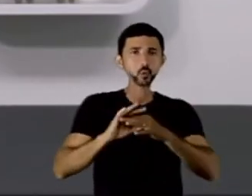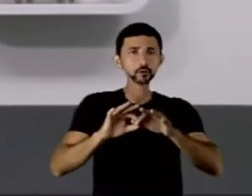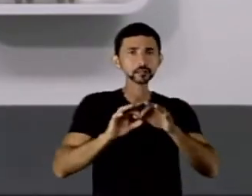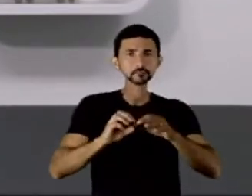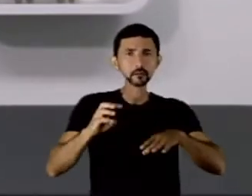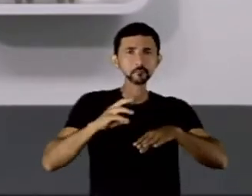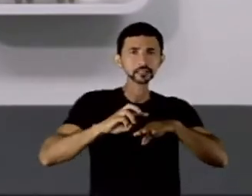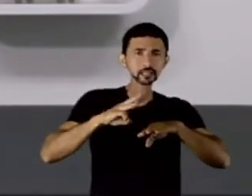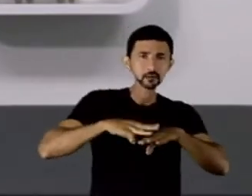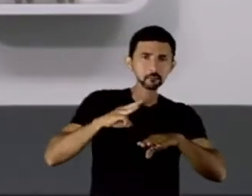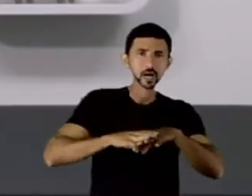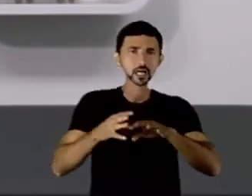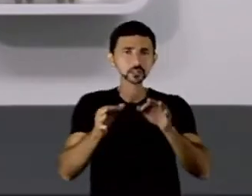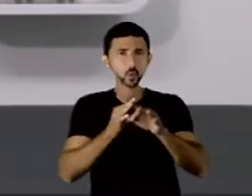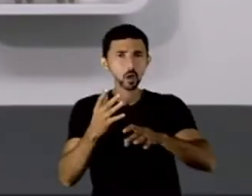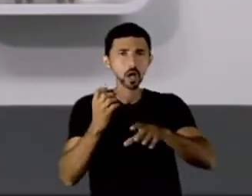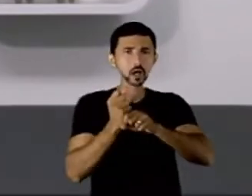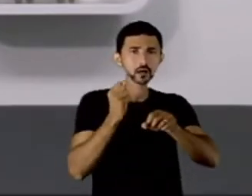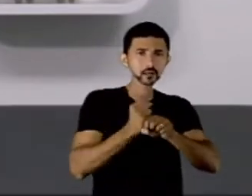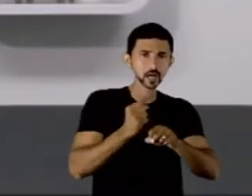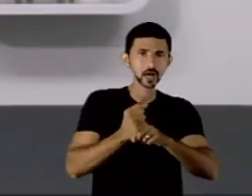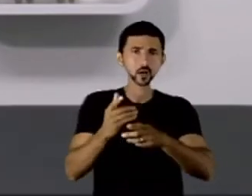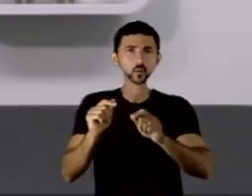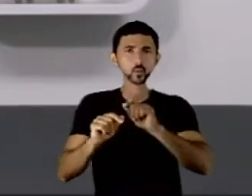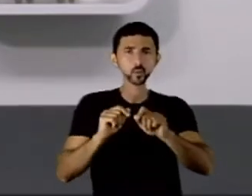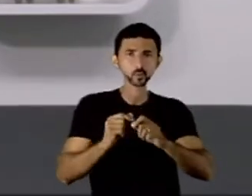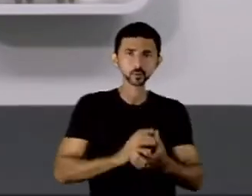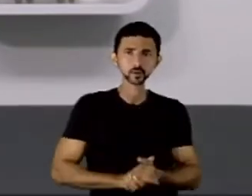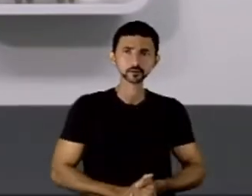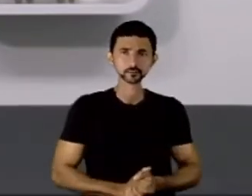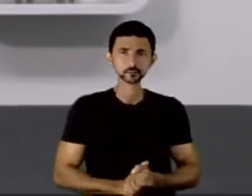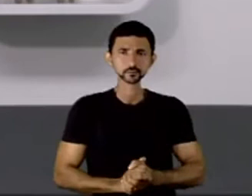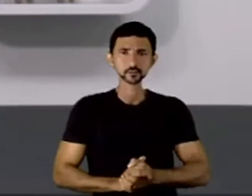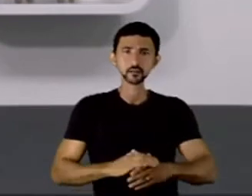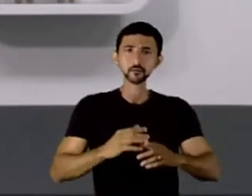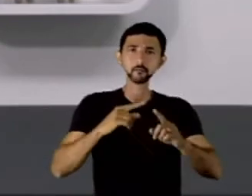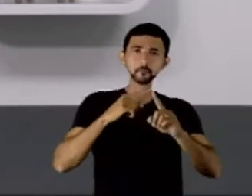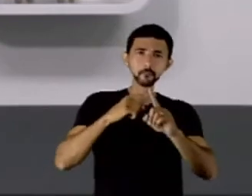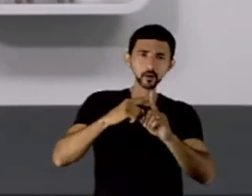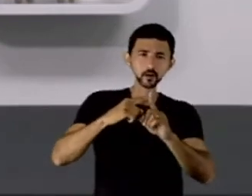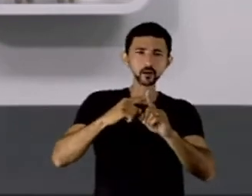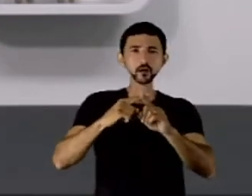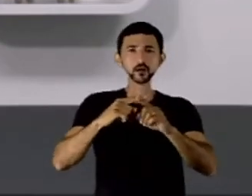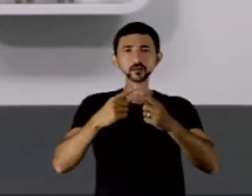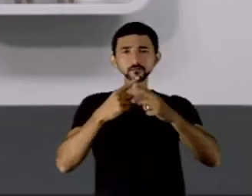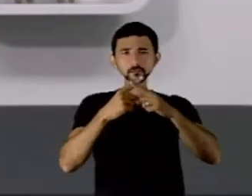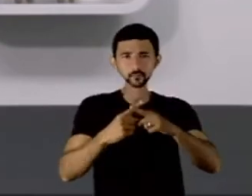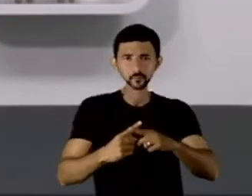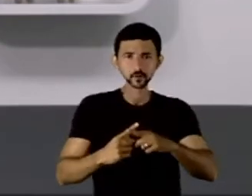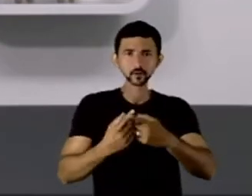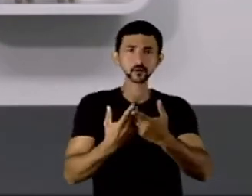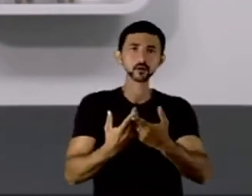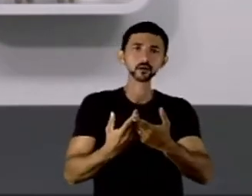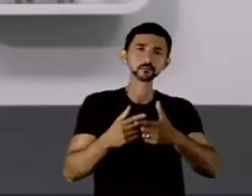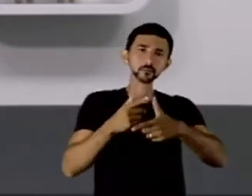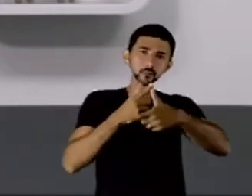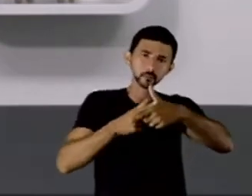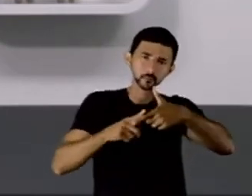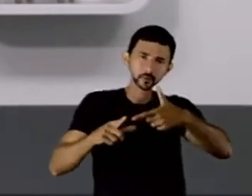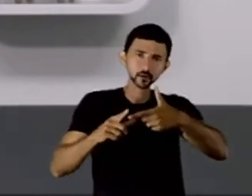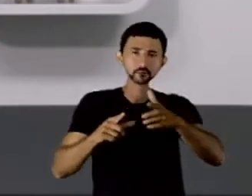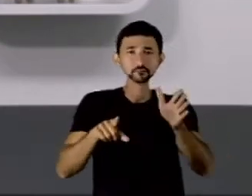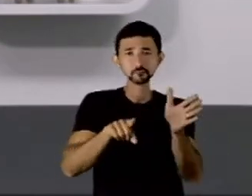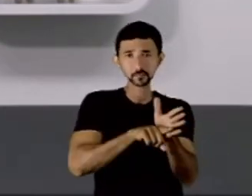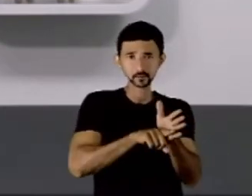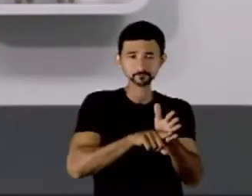de aritmética, que é voltado às questões das quatro operações. Então, soma, subtração,